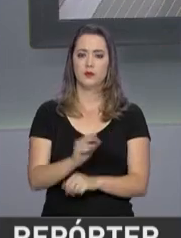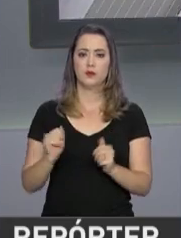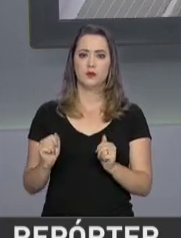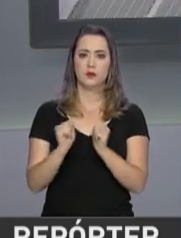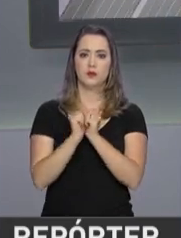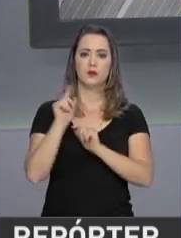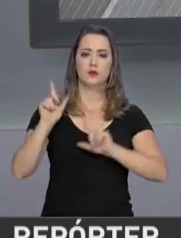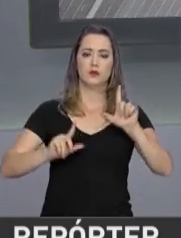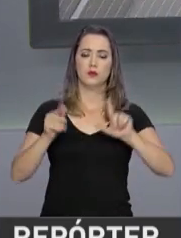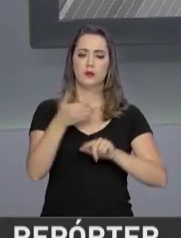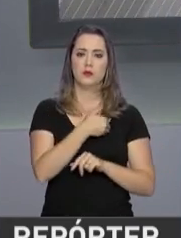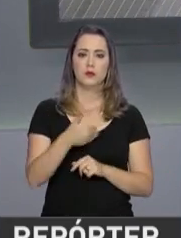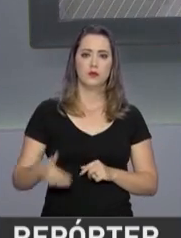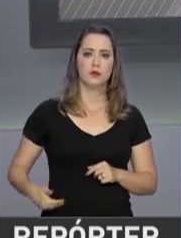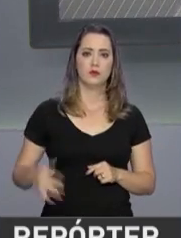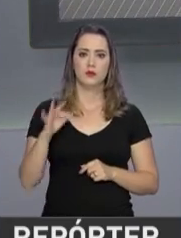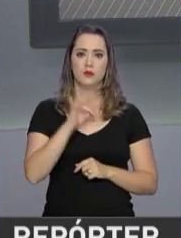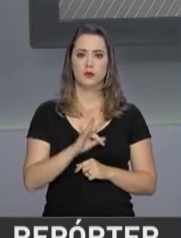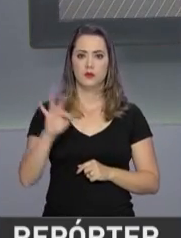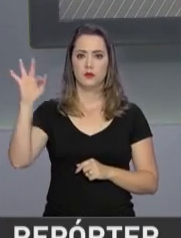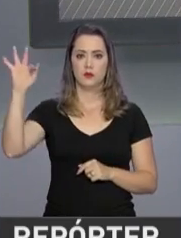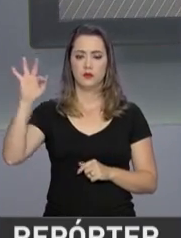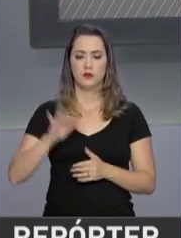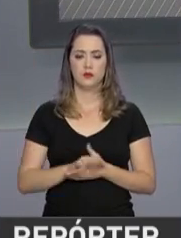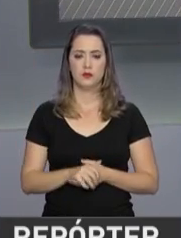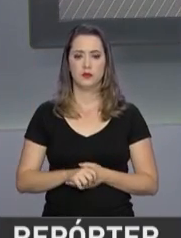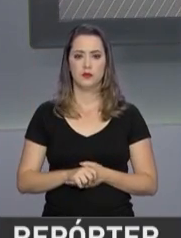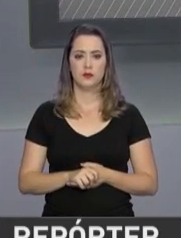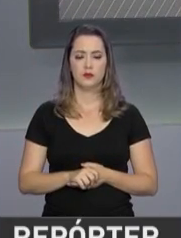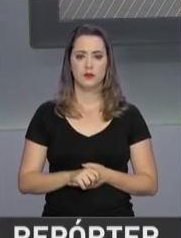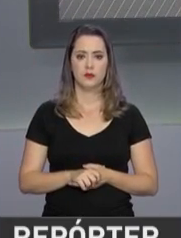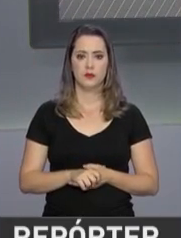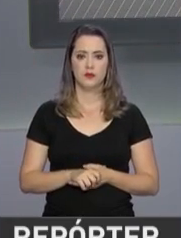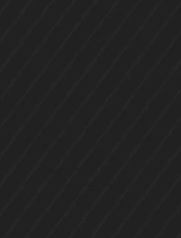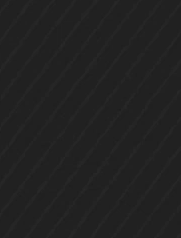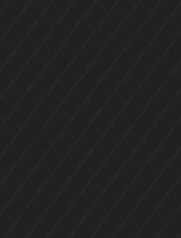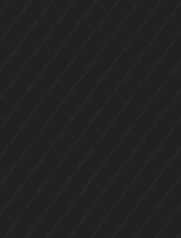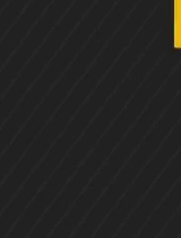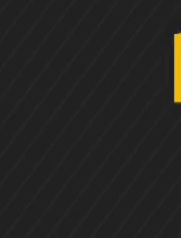você continue com a gente aqui na nbr a tv do governo federal